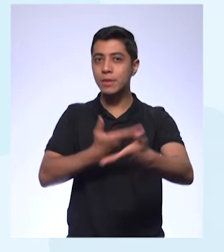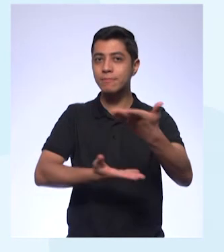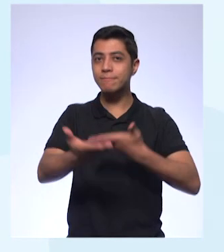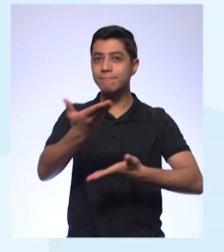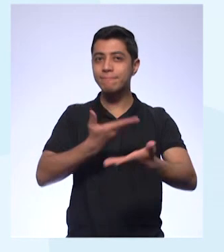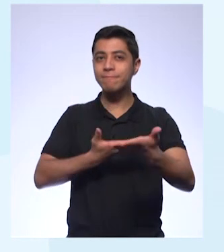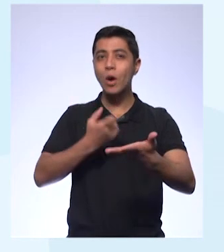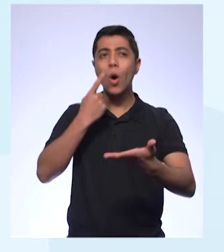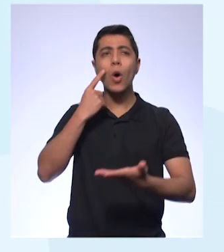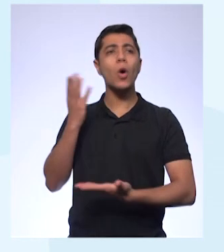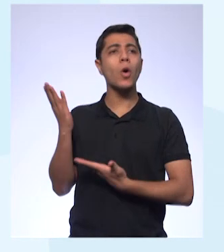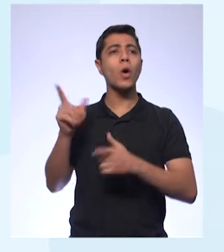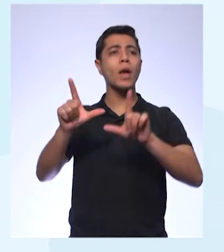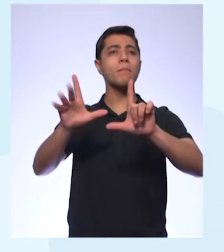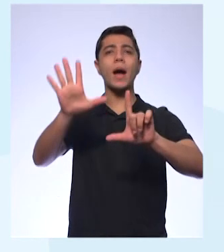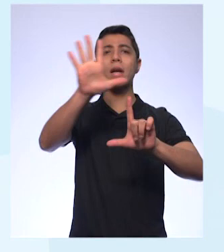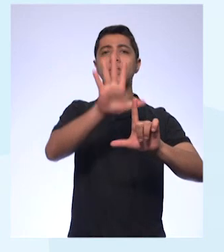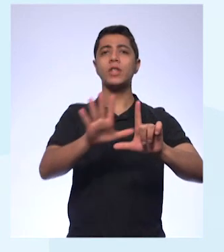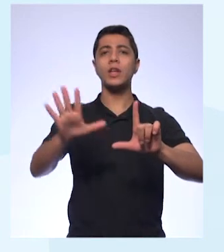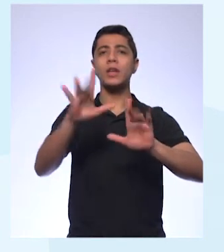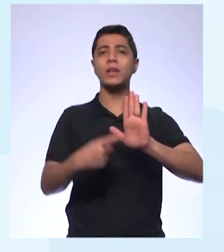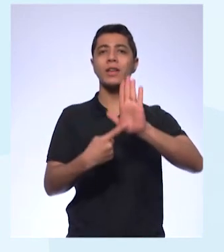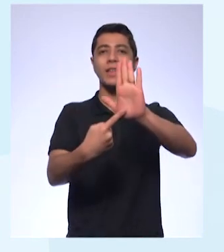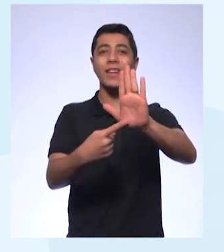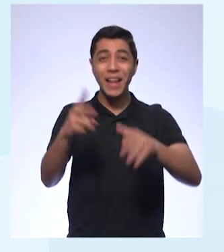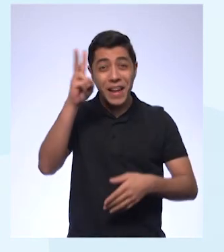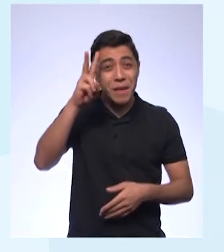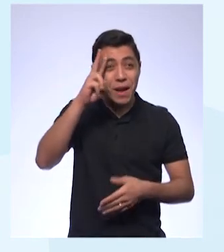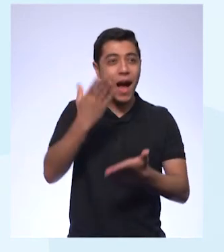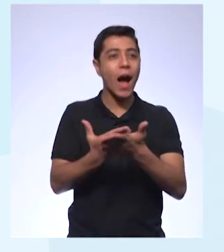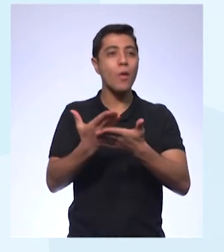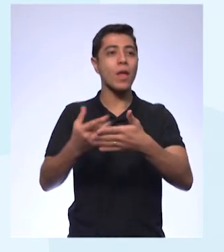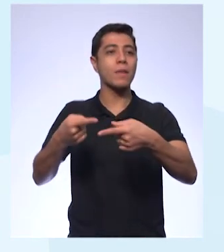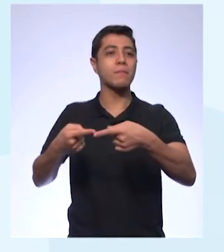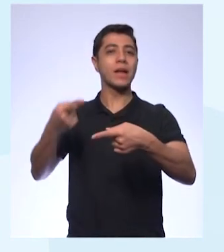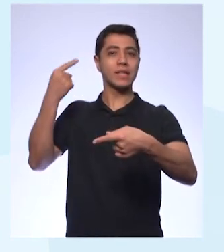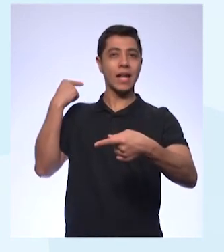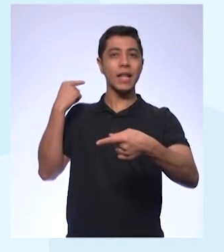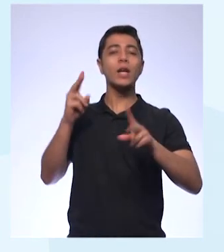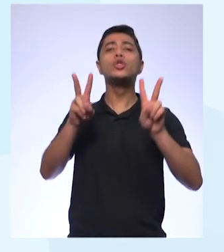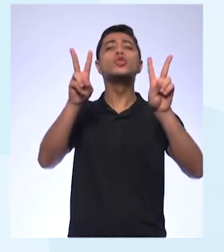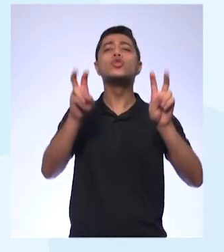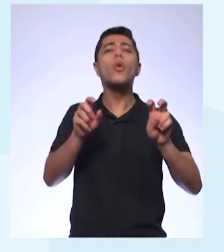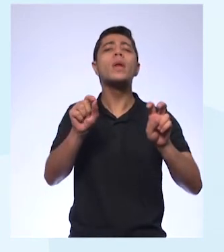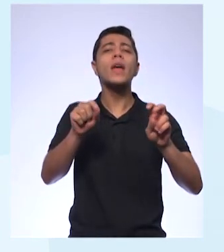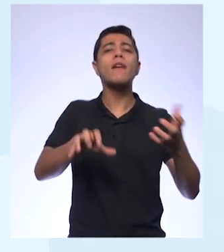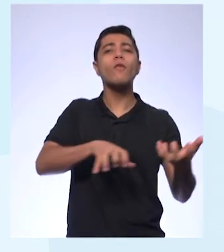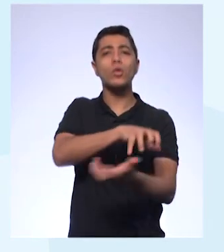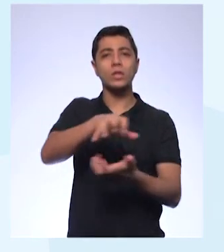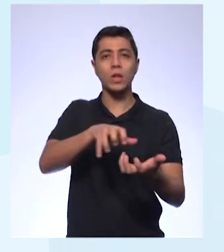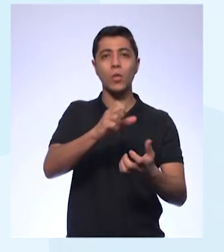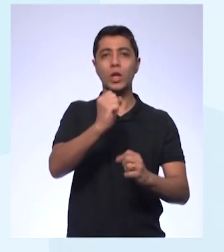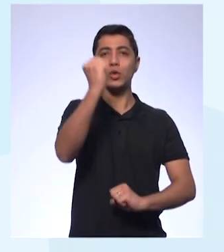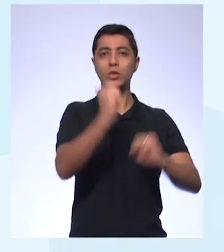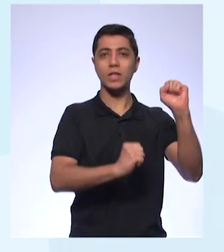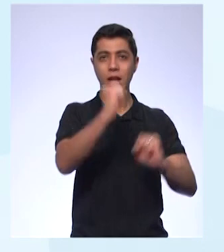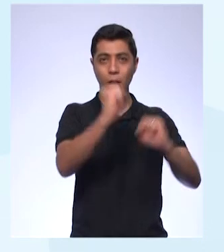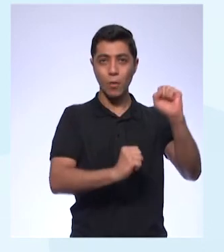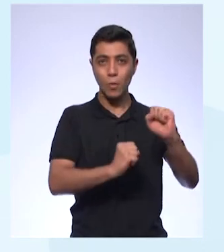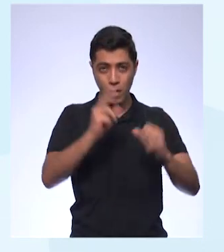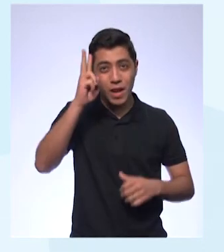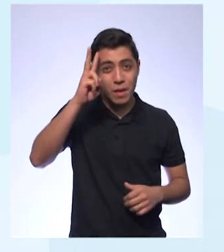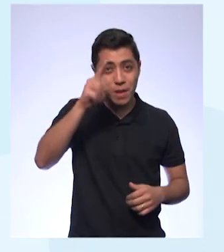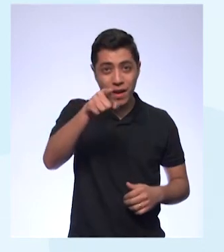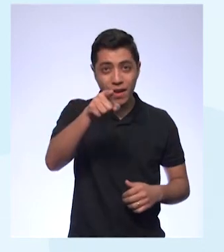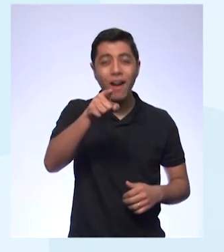observem essa imagem. Na aula passada ela apareceu, nossa aula passada foi sobre Revolução Industrial, e nós temos uma